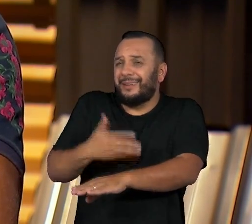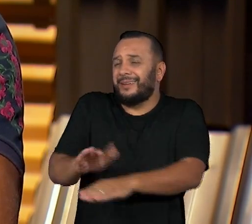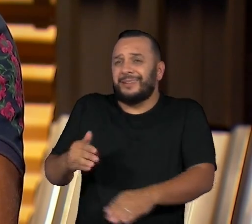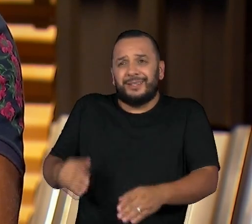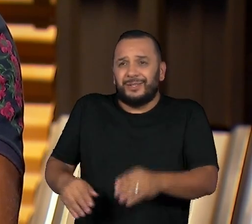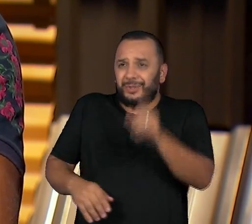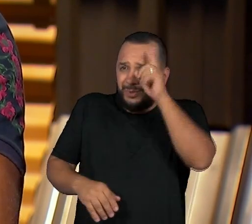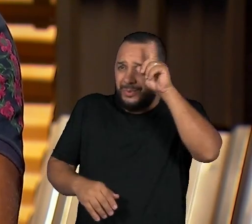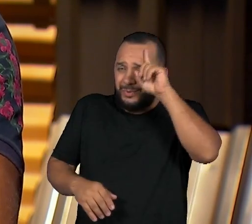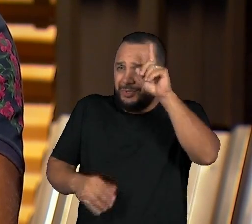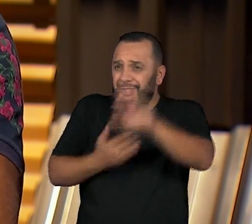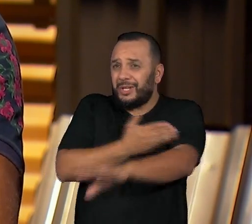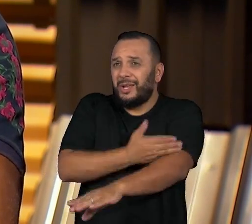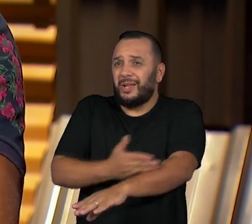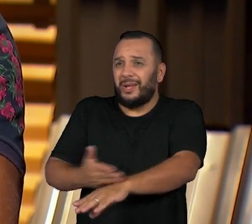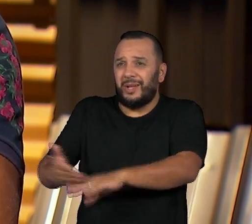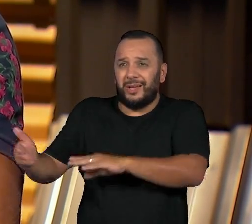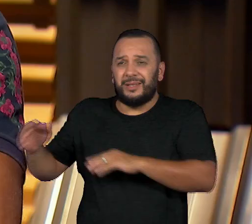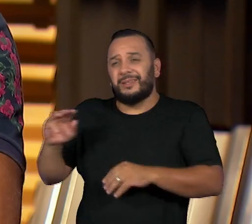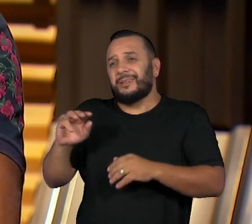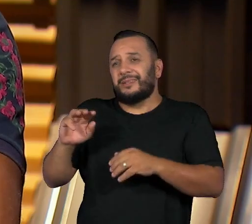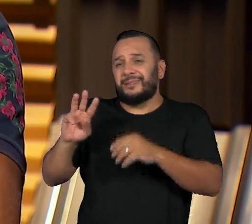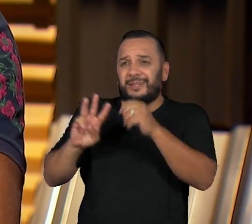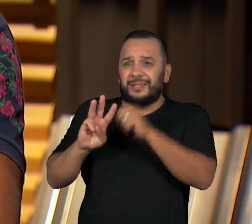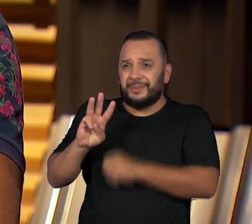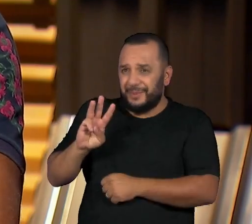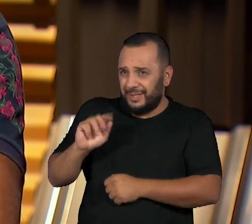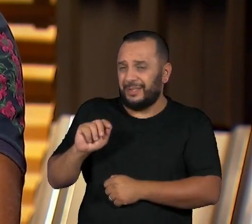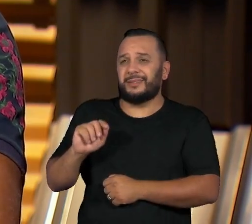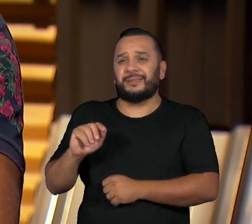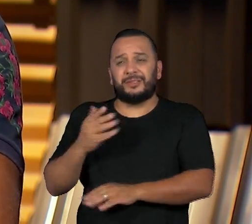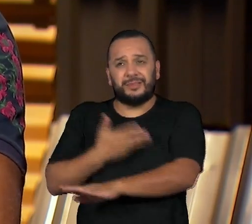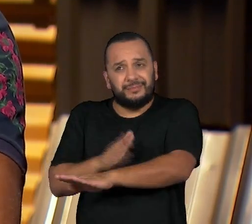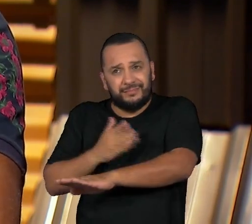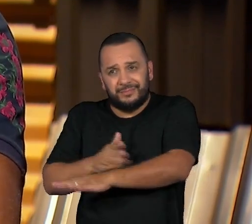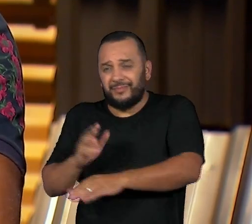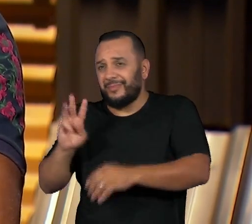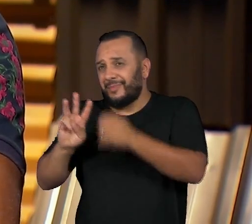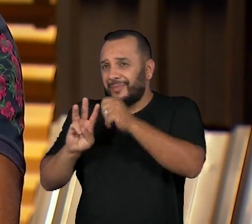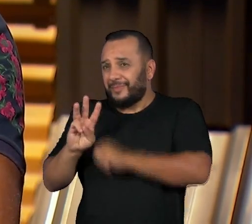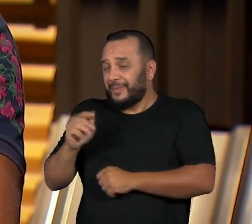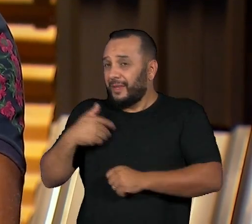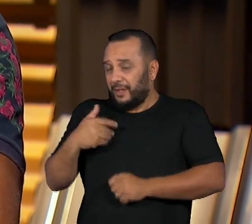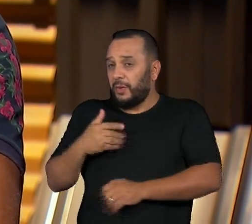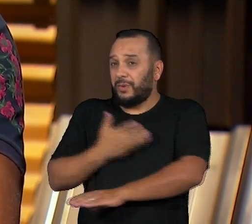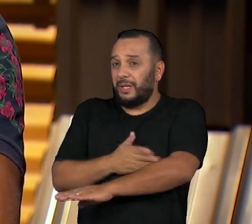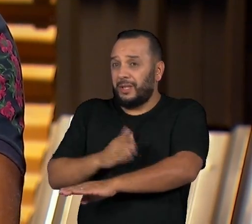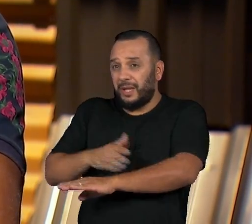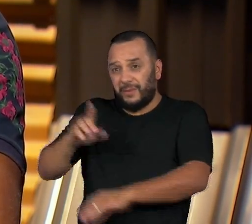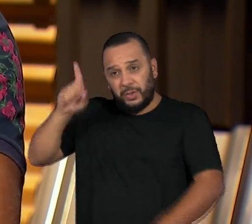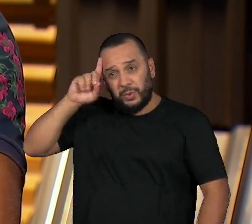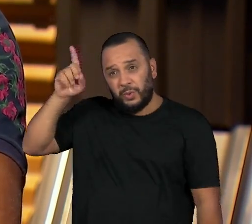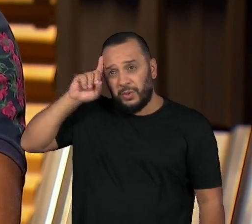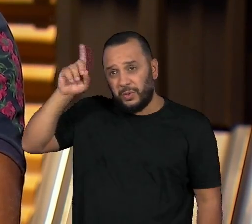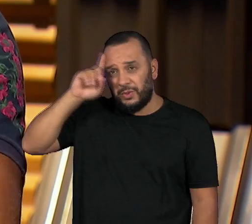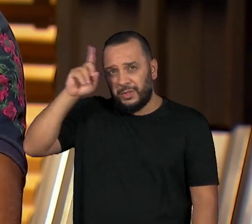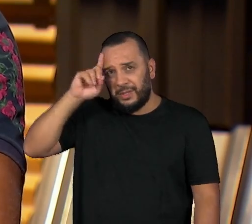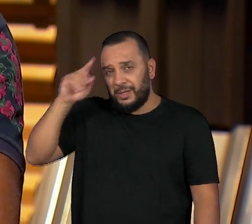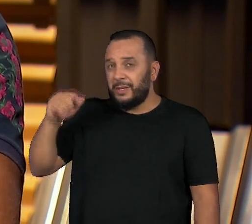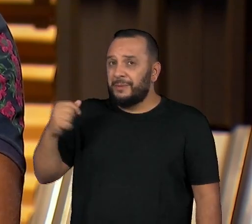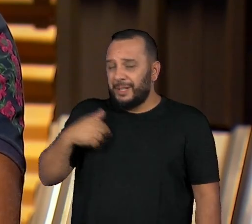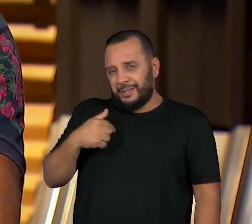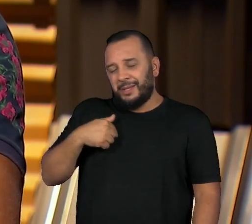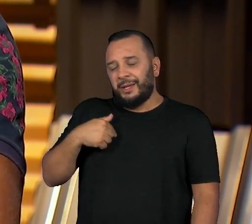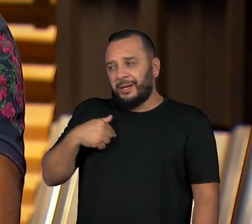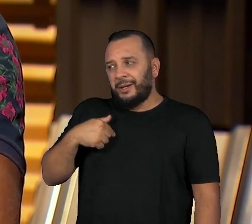durante 3 meses, né? Quando você se prepara para uma luta. Na época eu treinava todos os dias, mas quando eu me